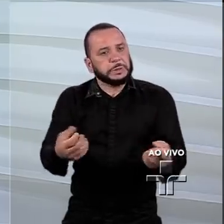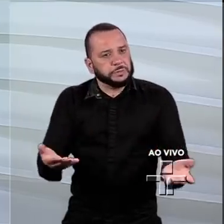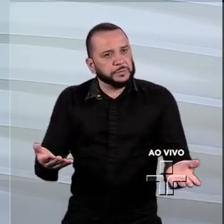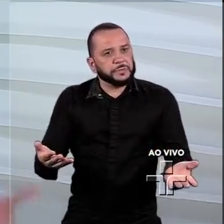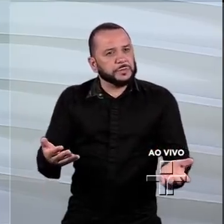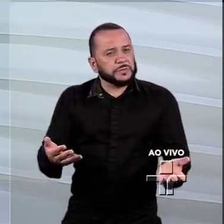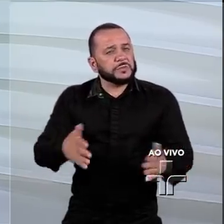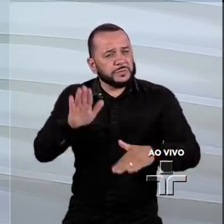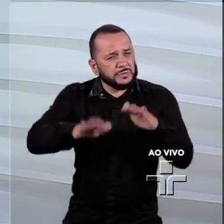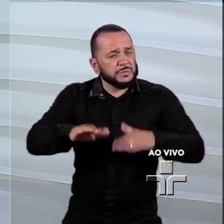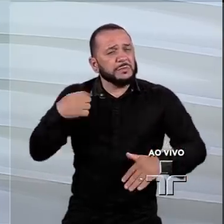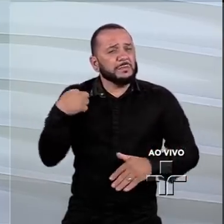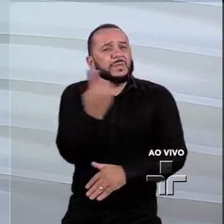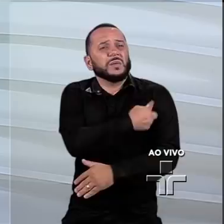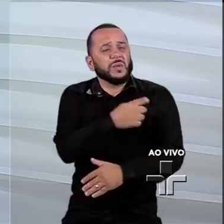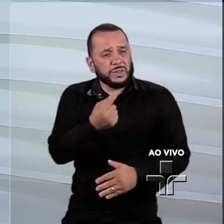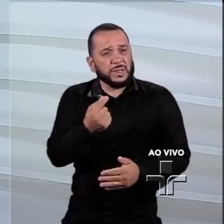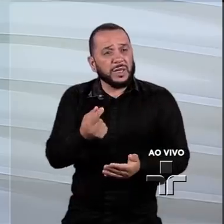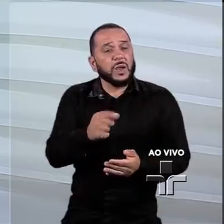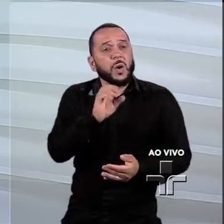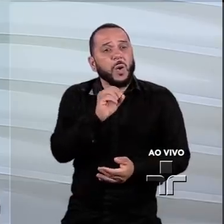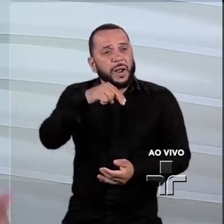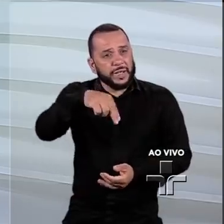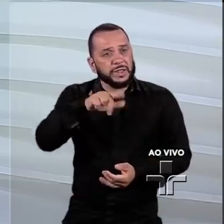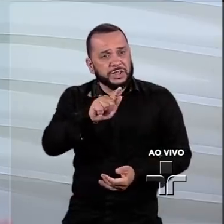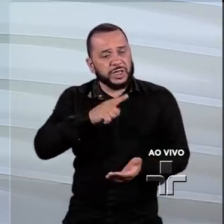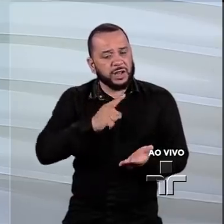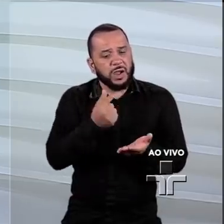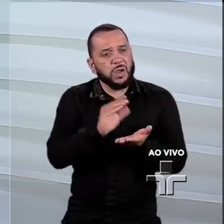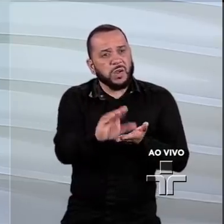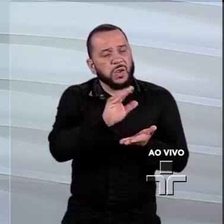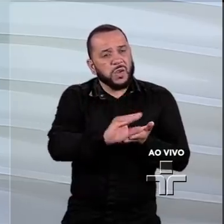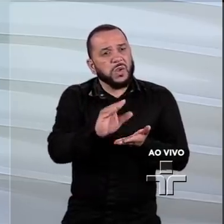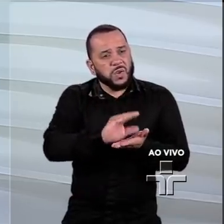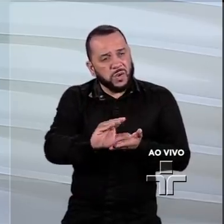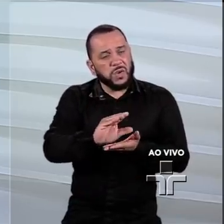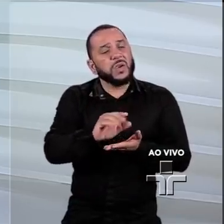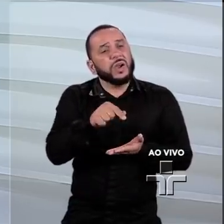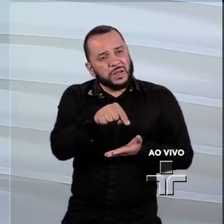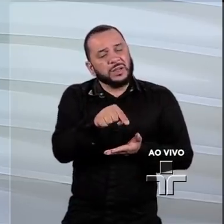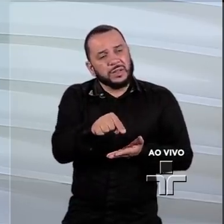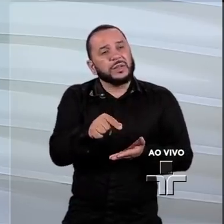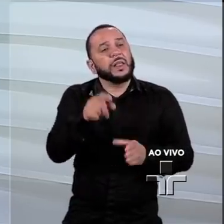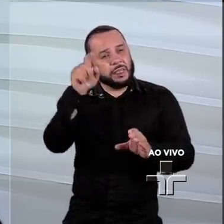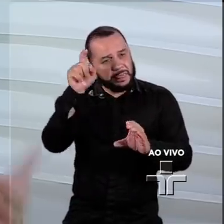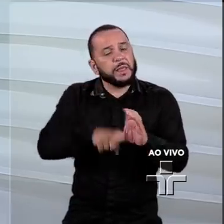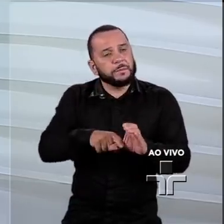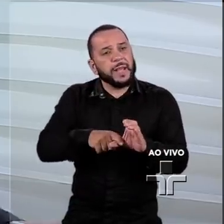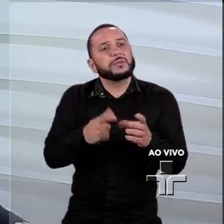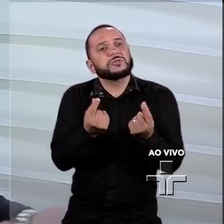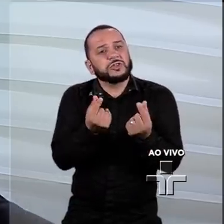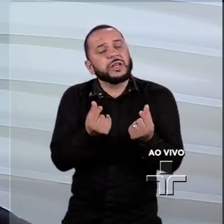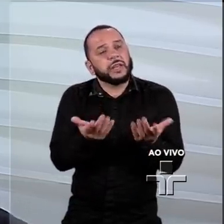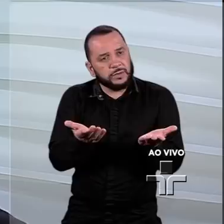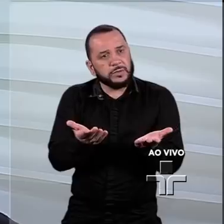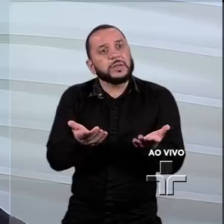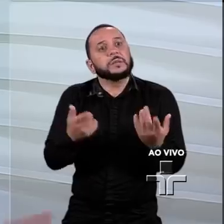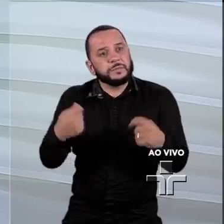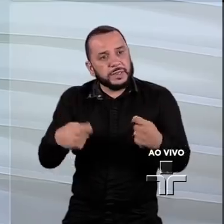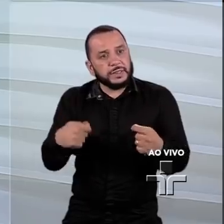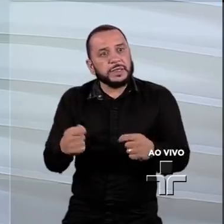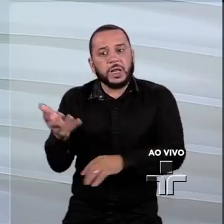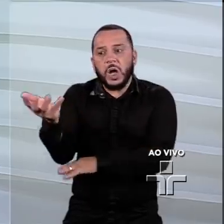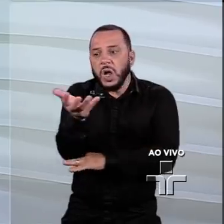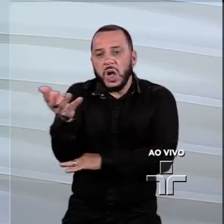acaba financiando ONGs que dependem desse sistema para sobreviver e que precisam ter morador de rua